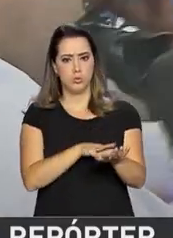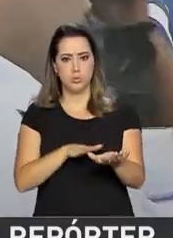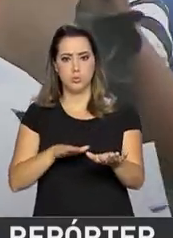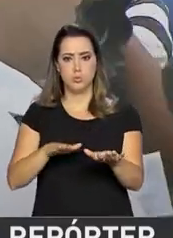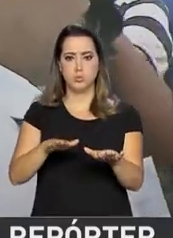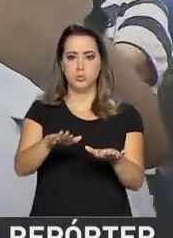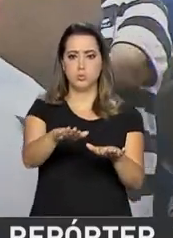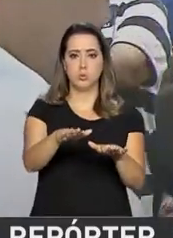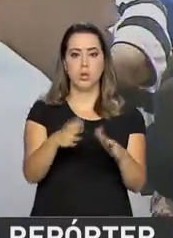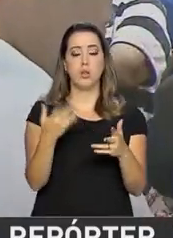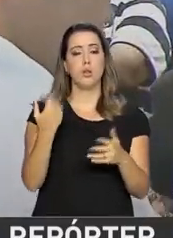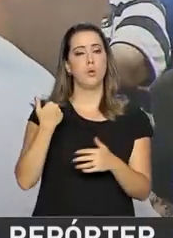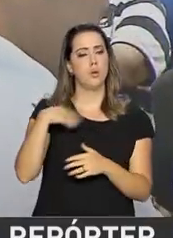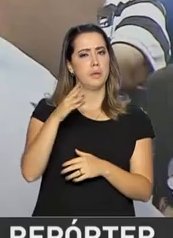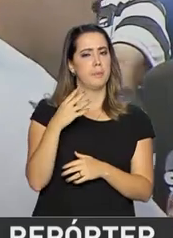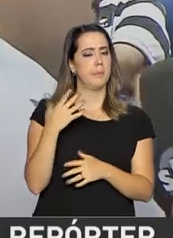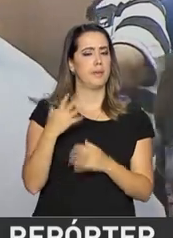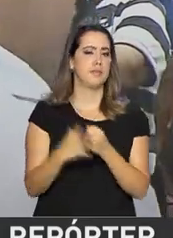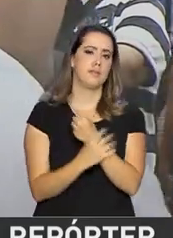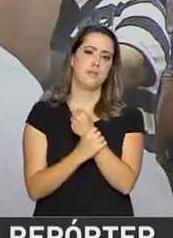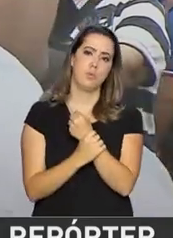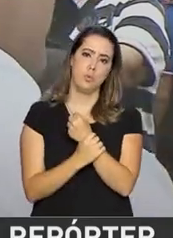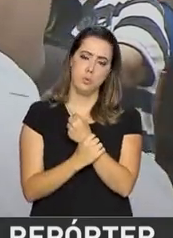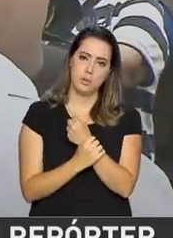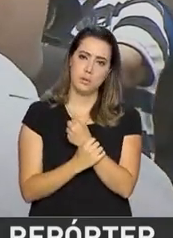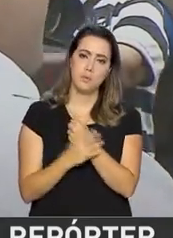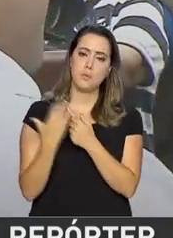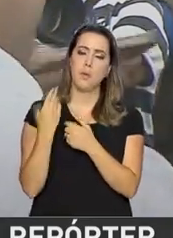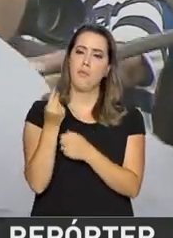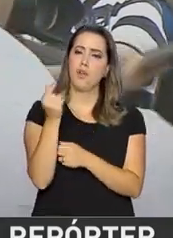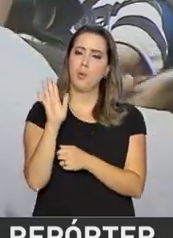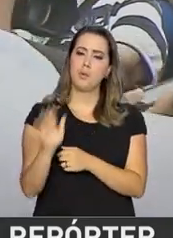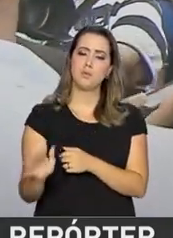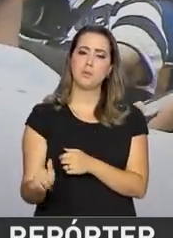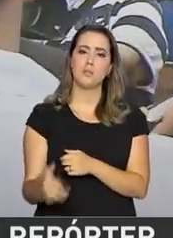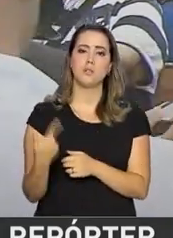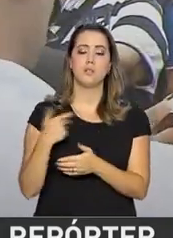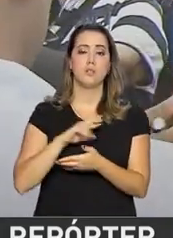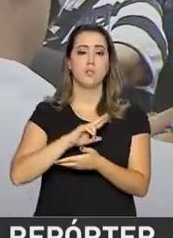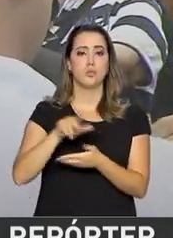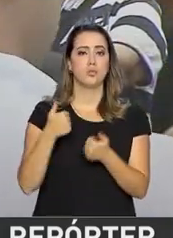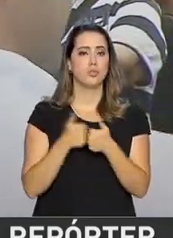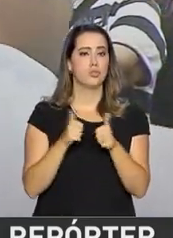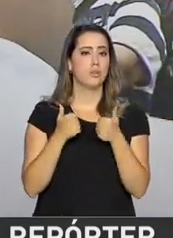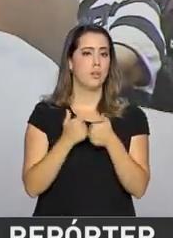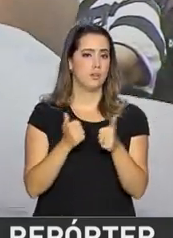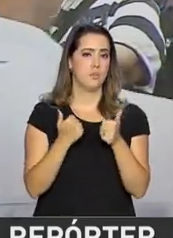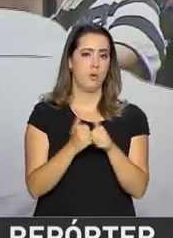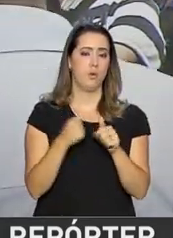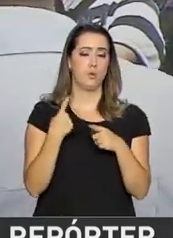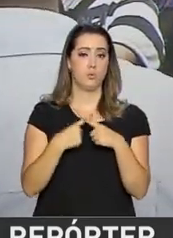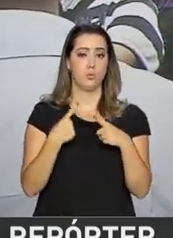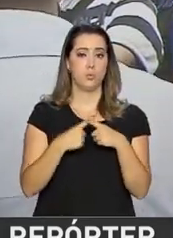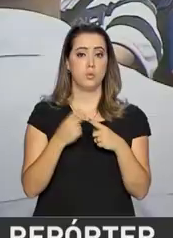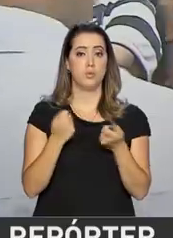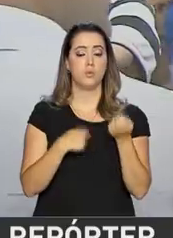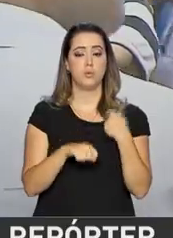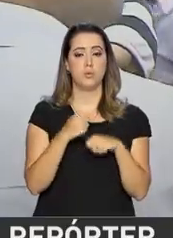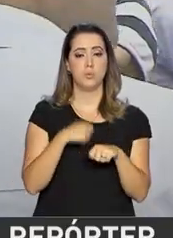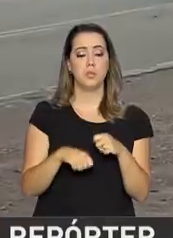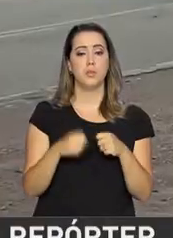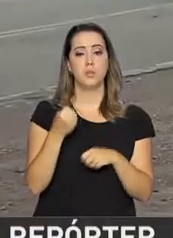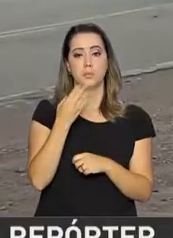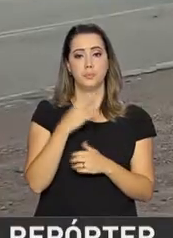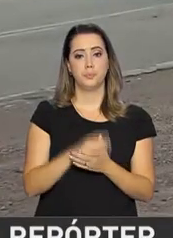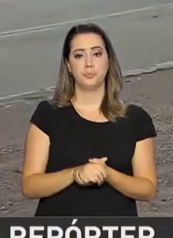uma rodovia agora com muito mais segurança, que vai baratear o custo de produção, de frete, tendo um impacto econômico muito